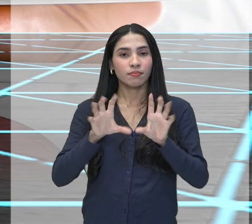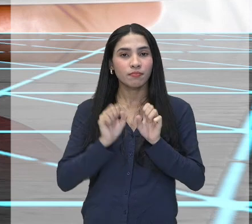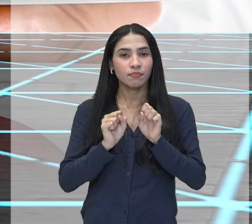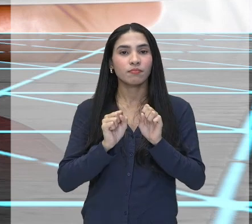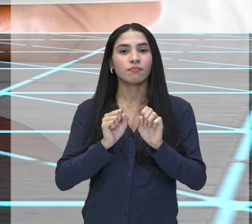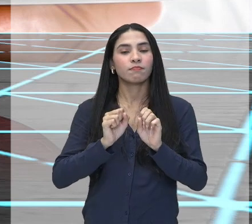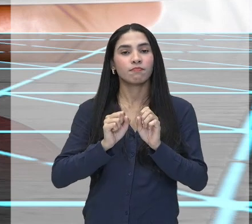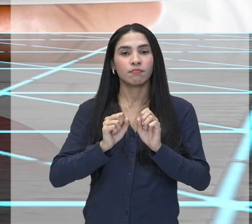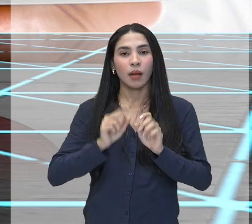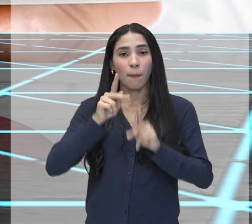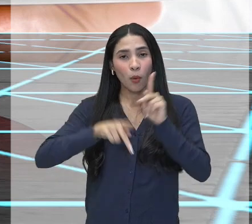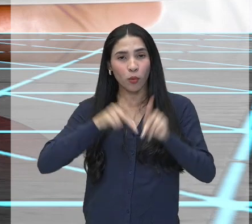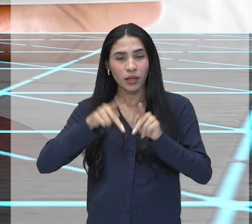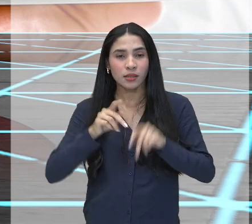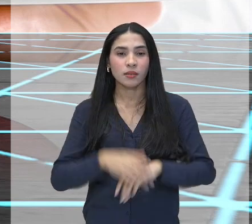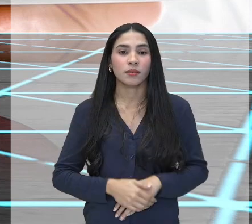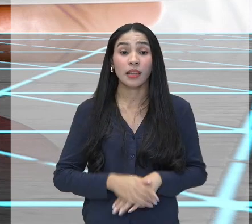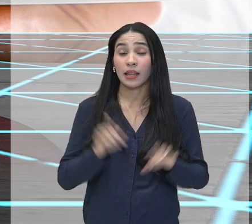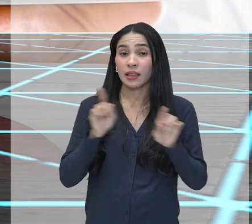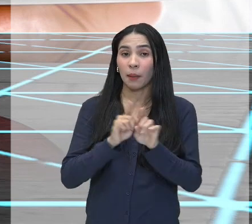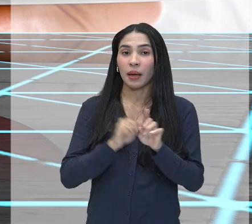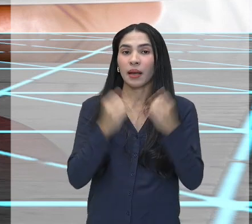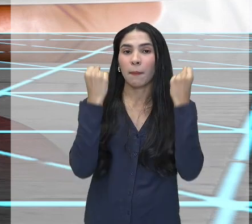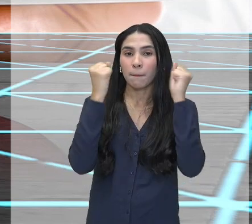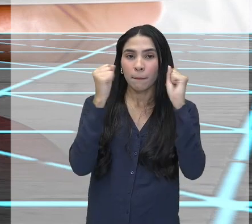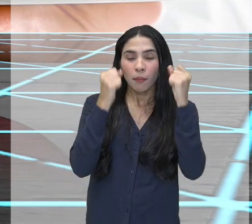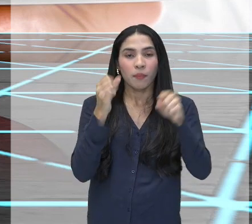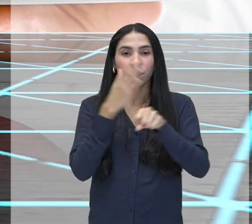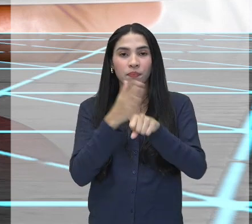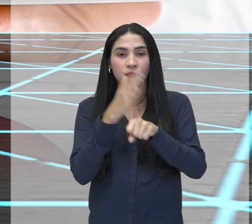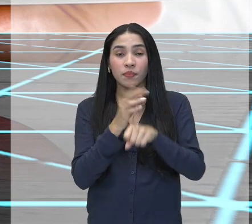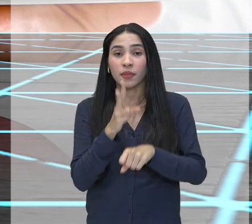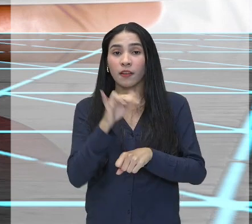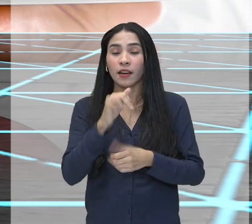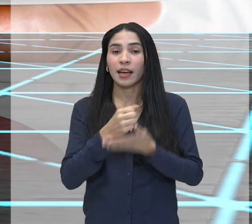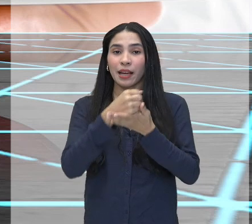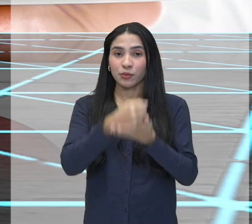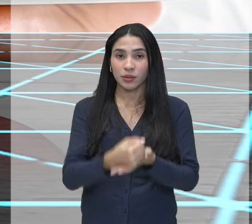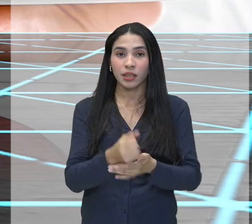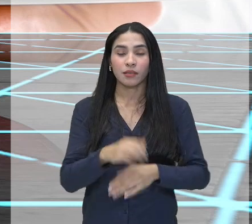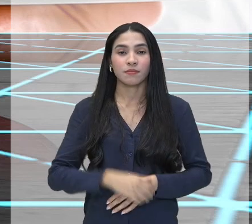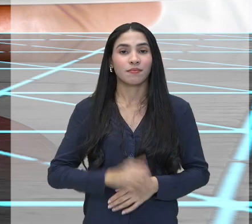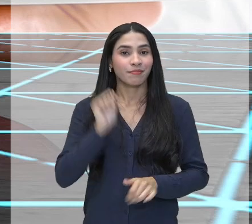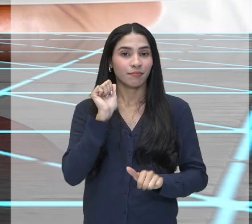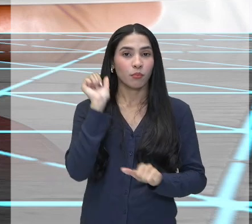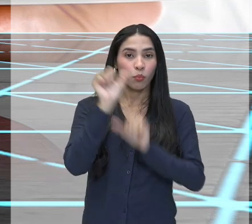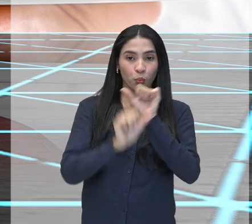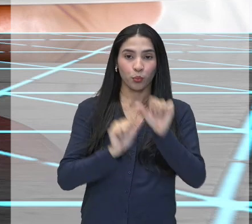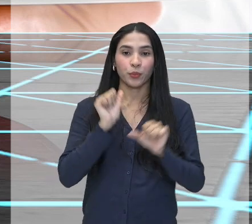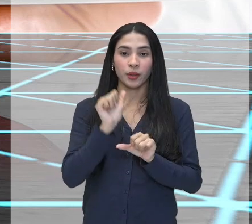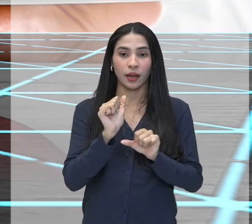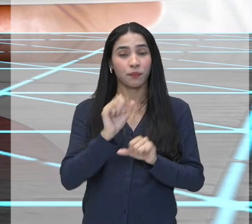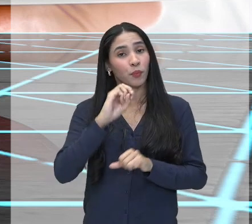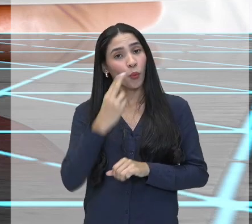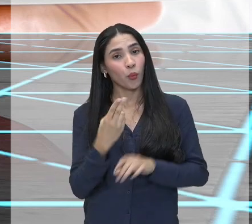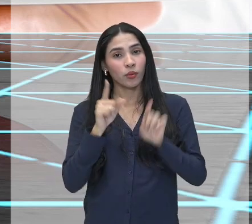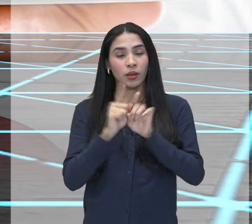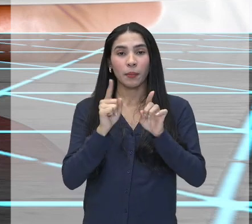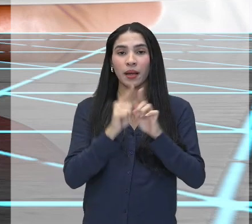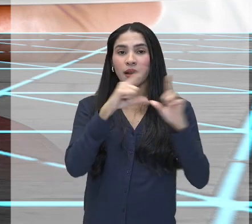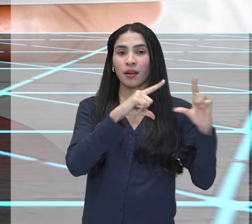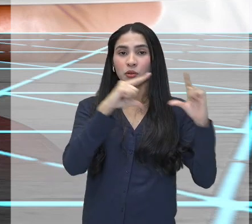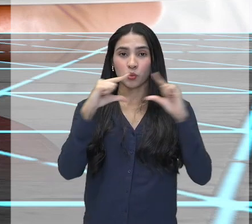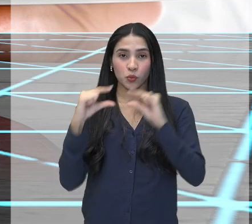atividade física ela vai atuar justamente para reverter esse quadro ou até para amenizar